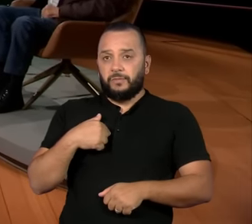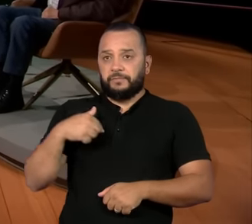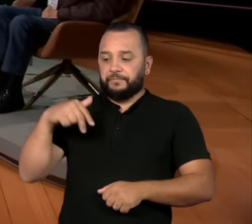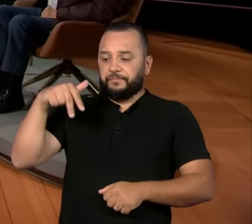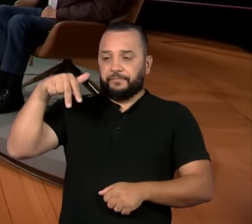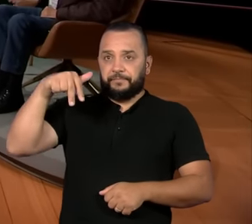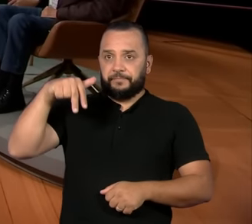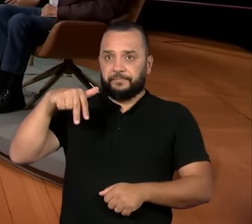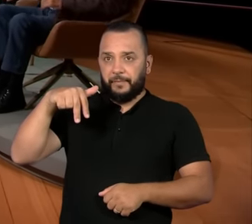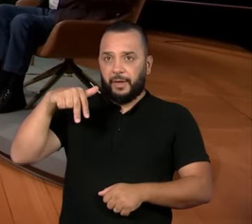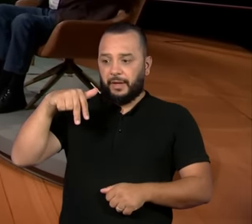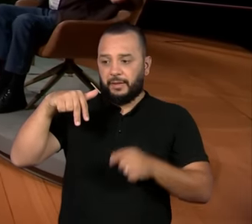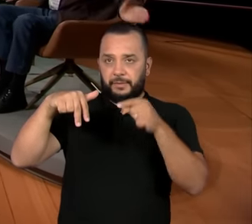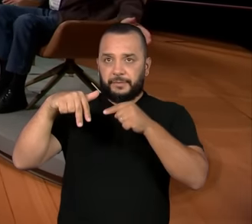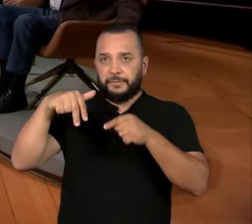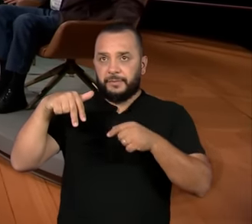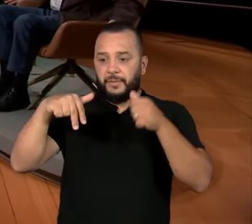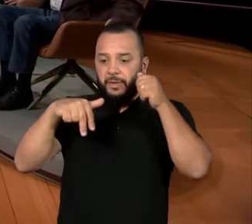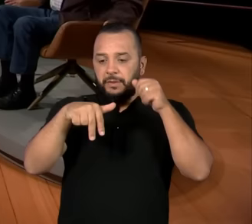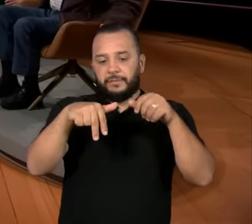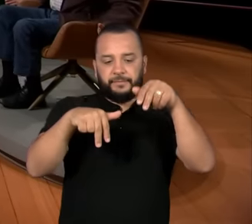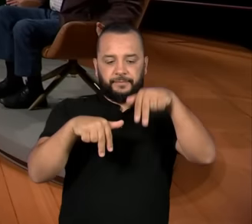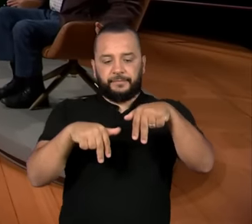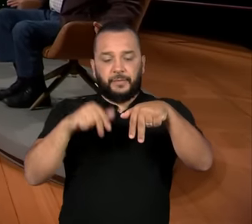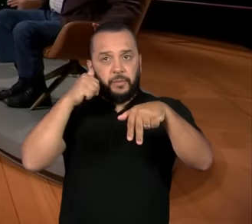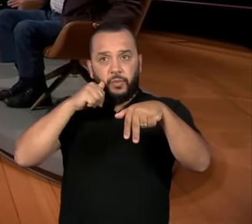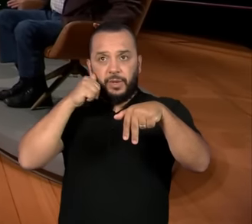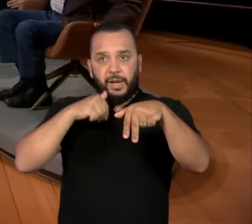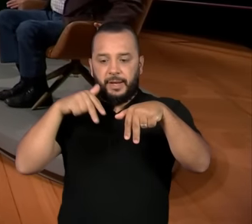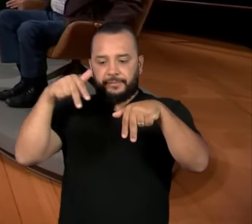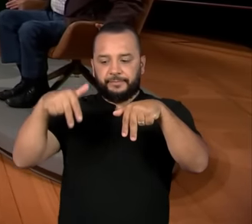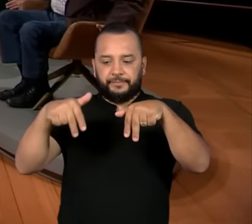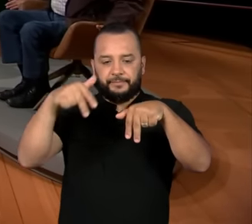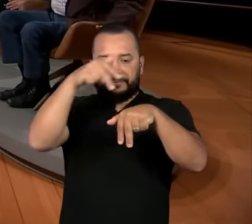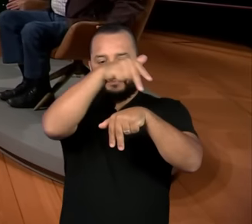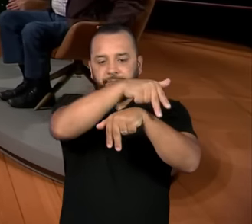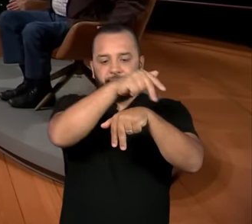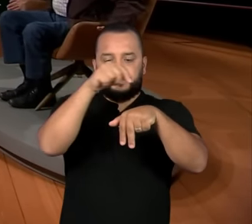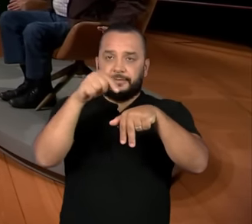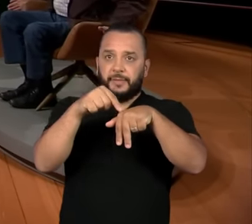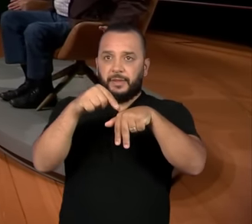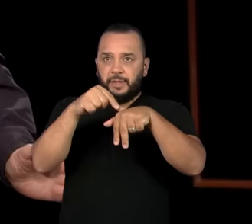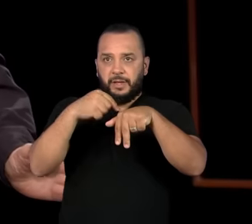e uma moça de cada lado. E a gente falava do tempo.